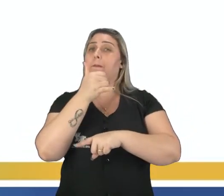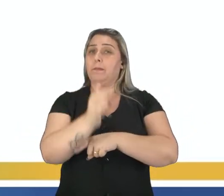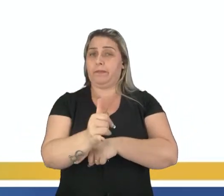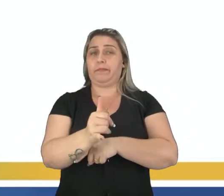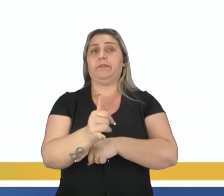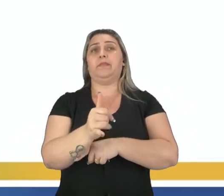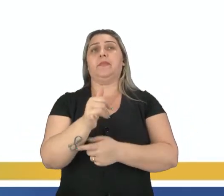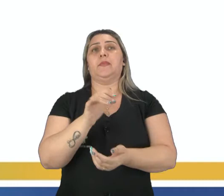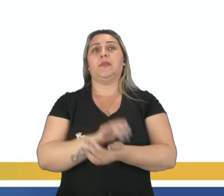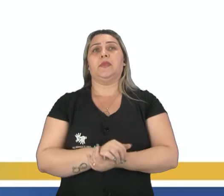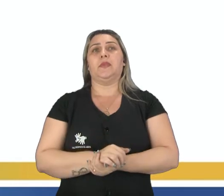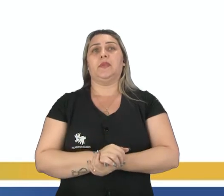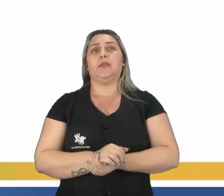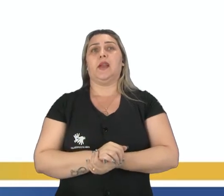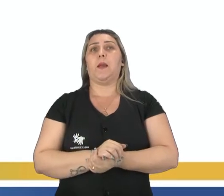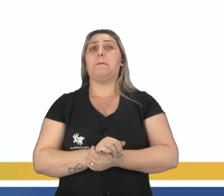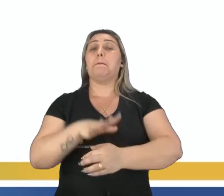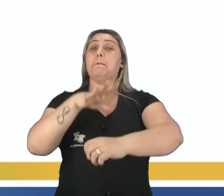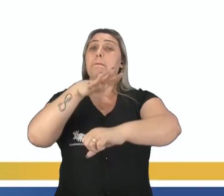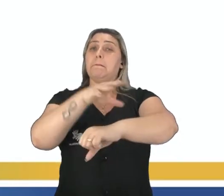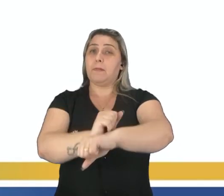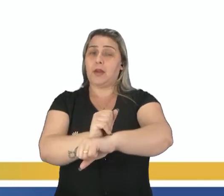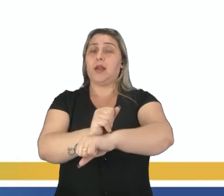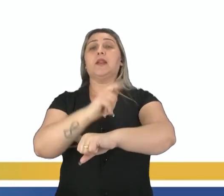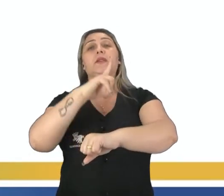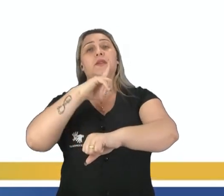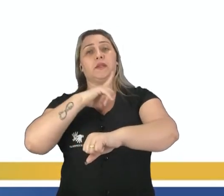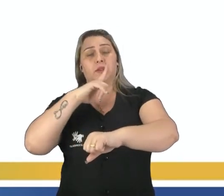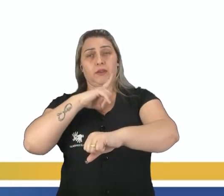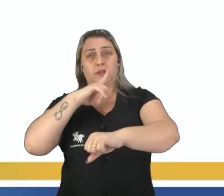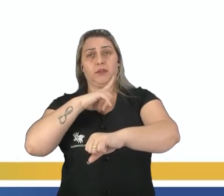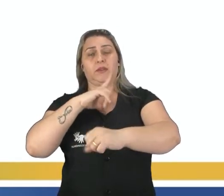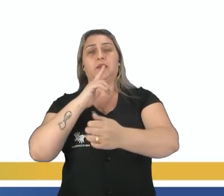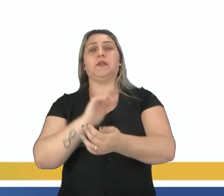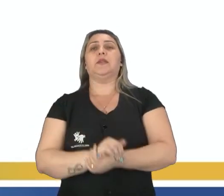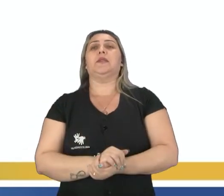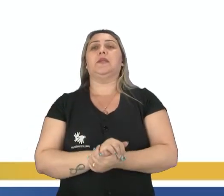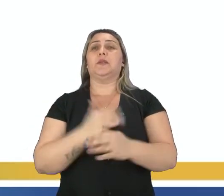eletrizado, quando ele tocar em outro, vai haver essa